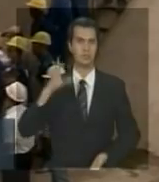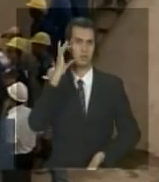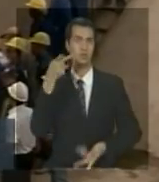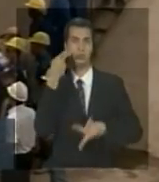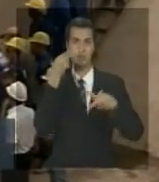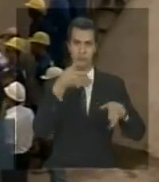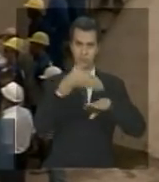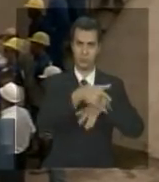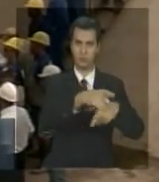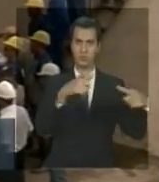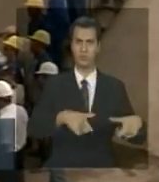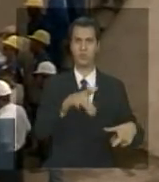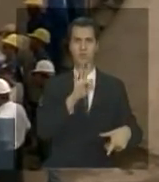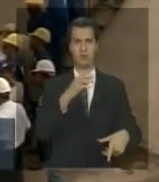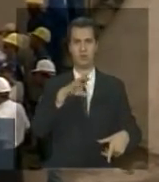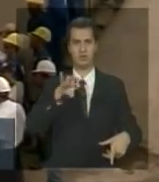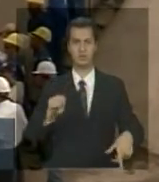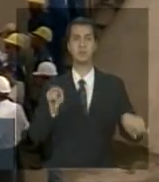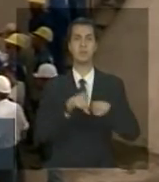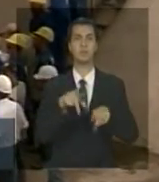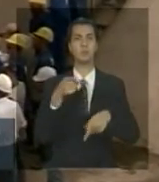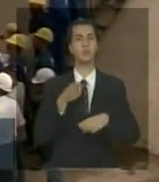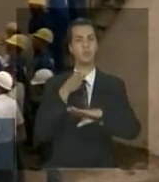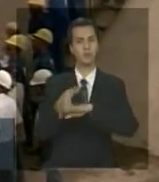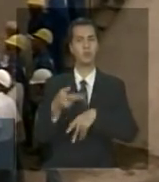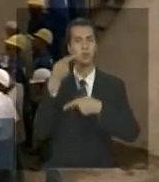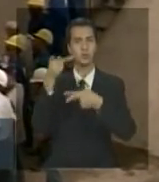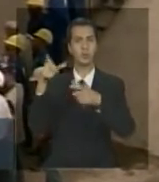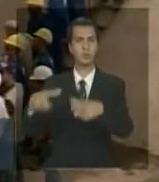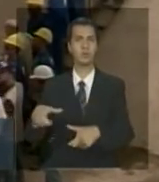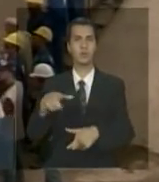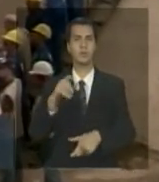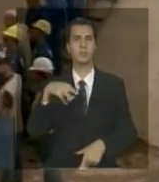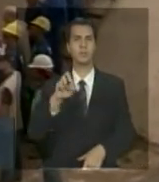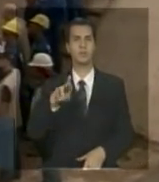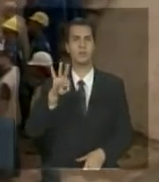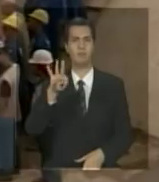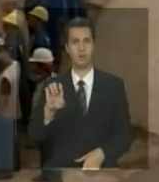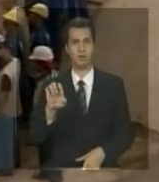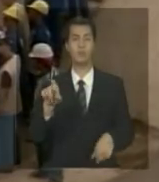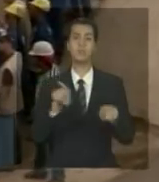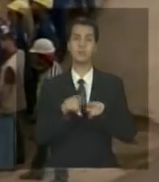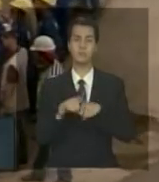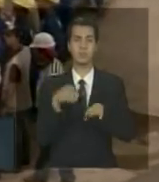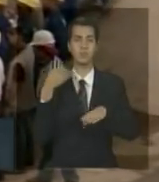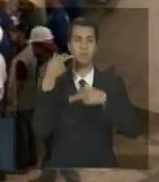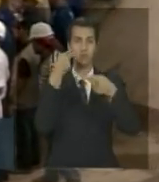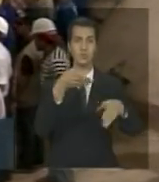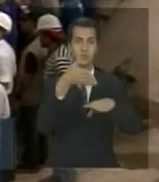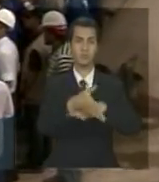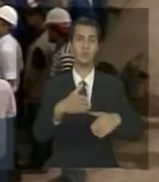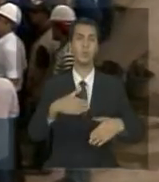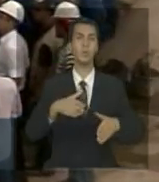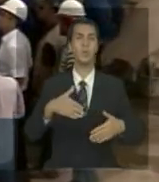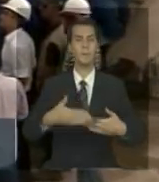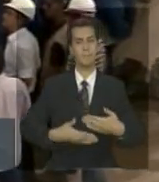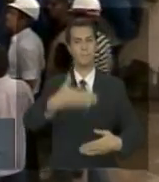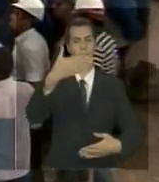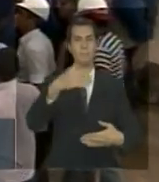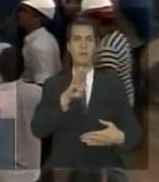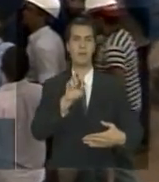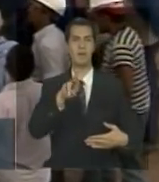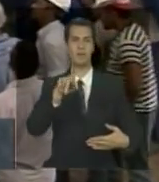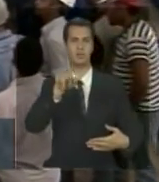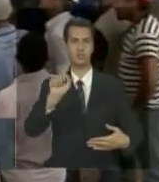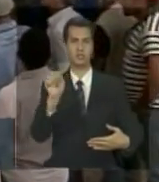em floresta, quanto mirante do lote 13 e barragem de areias. E agora à tarde ela